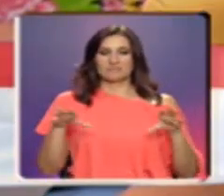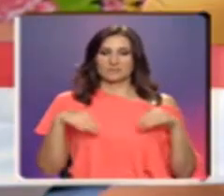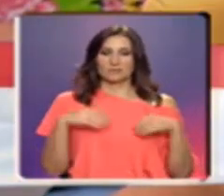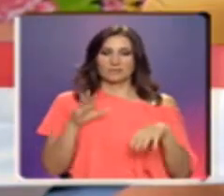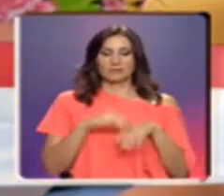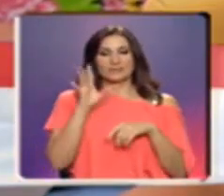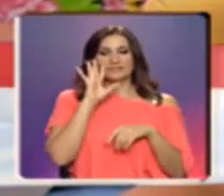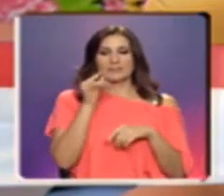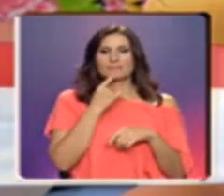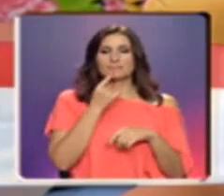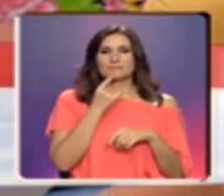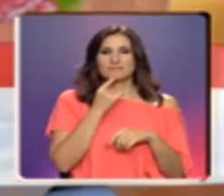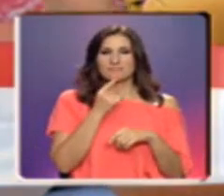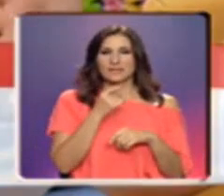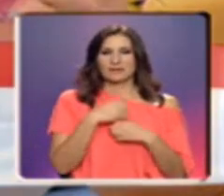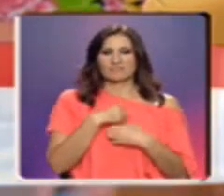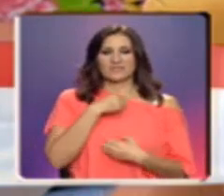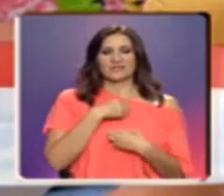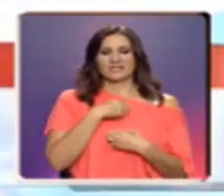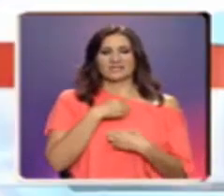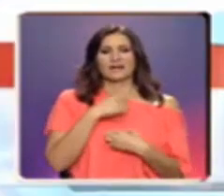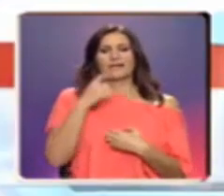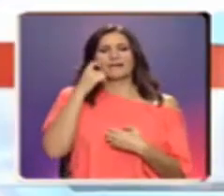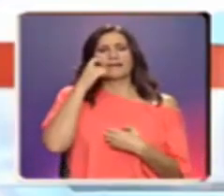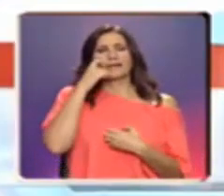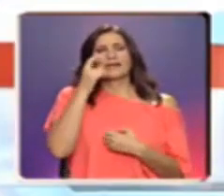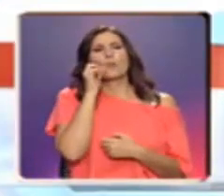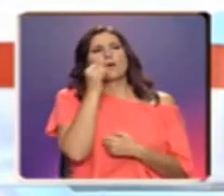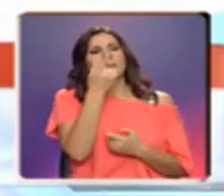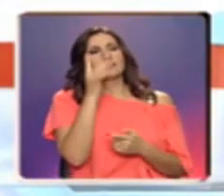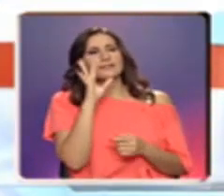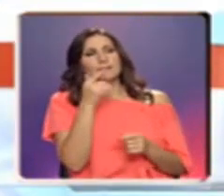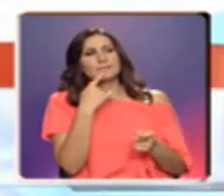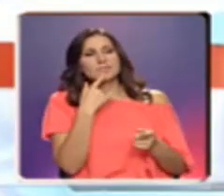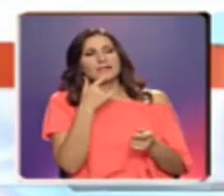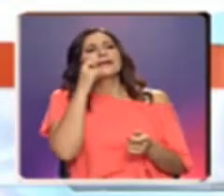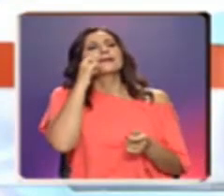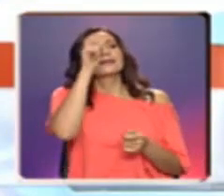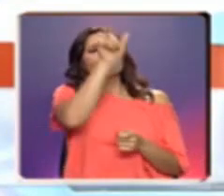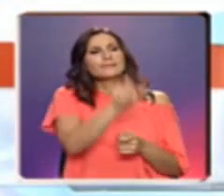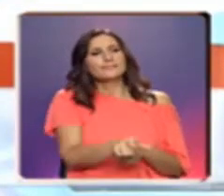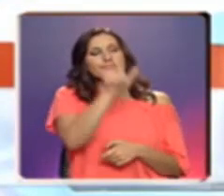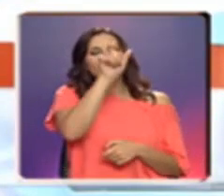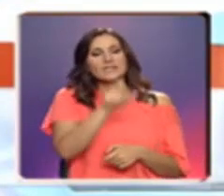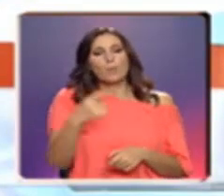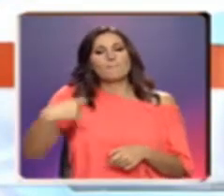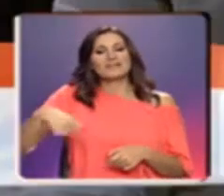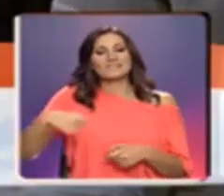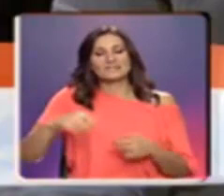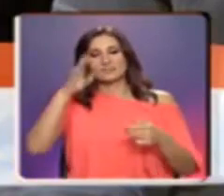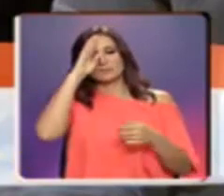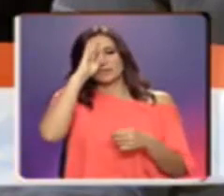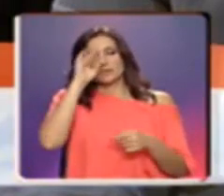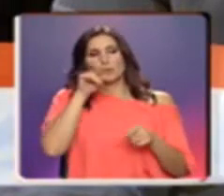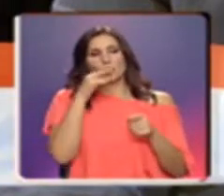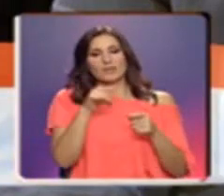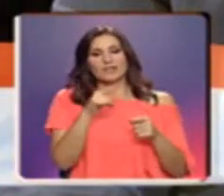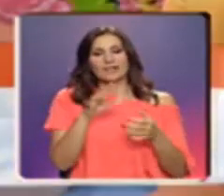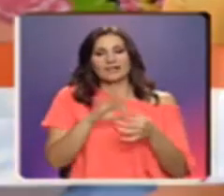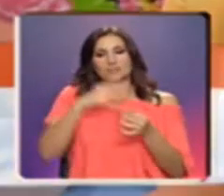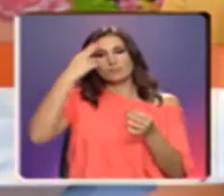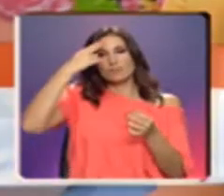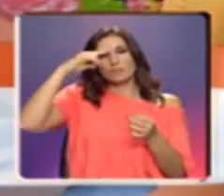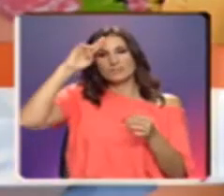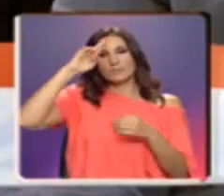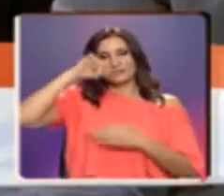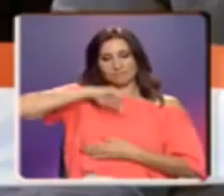para tentar perceber quem é este homem que chega aos 41 anos à presidência do Sporting? Vamos tentar. O que é que há de si de Moçambique